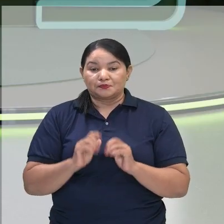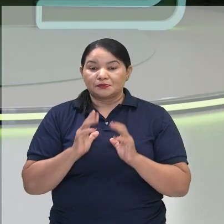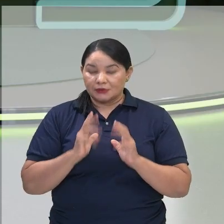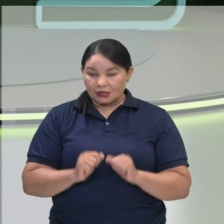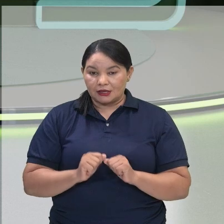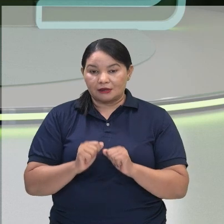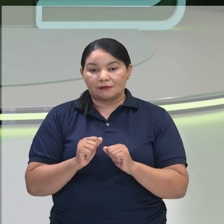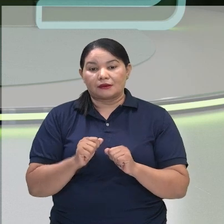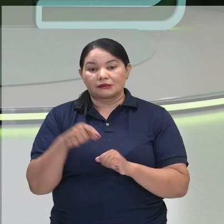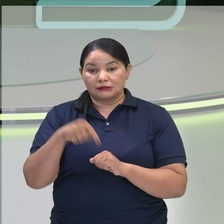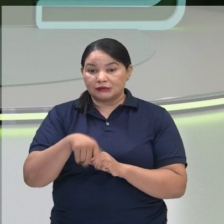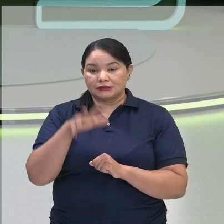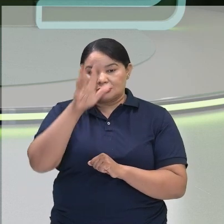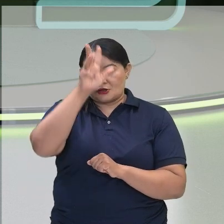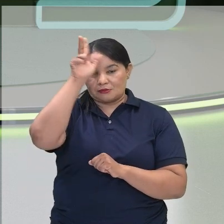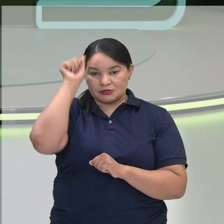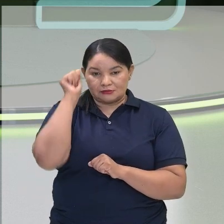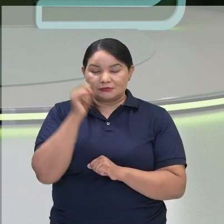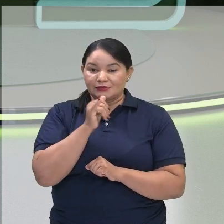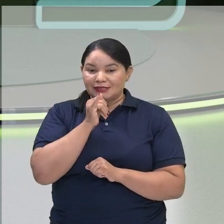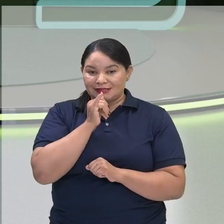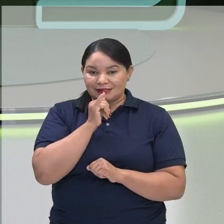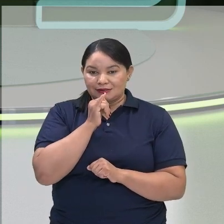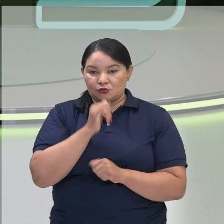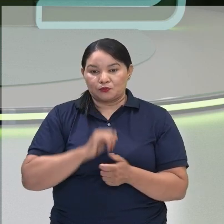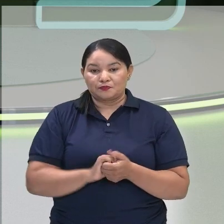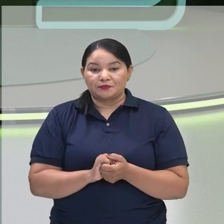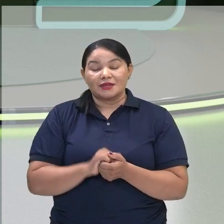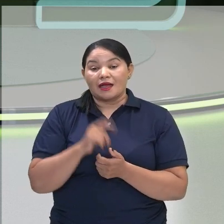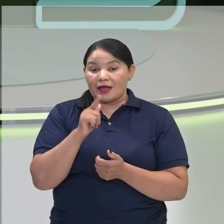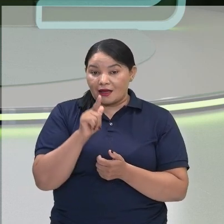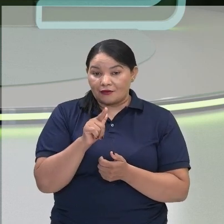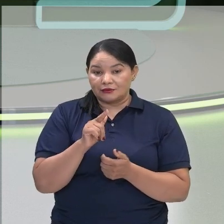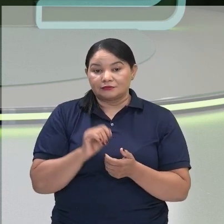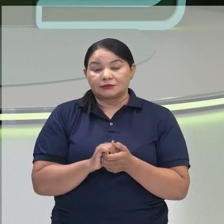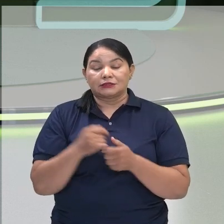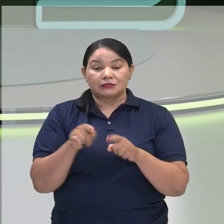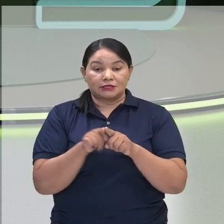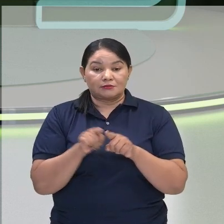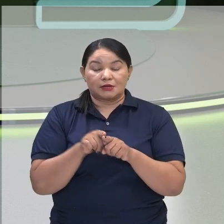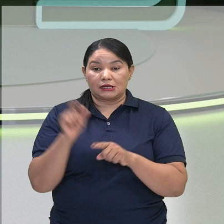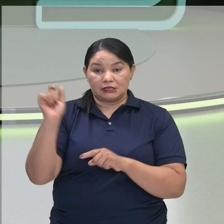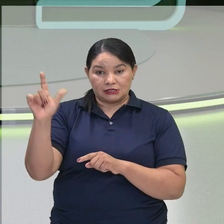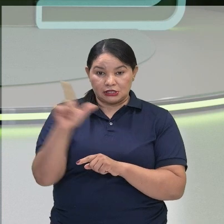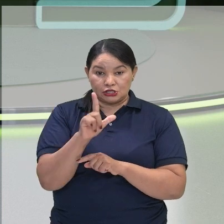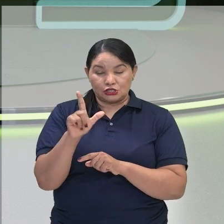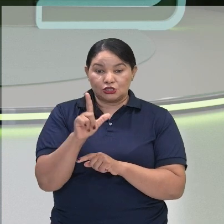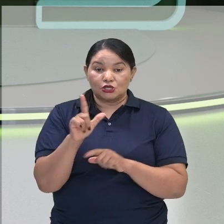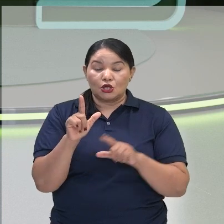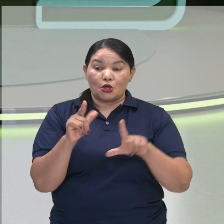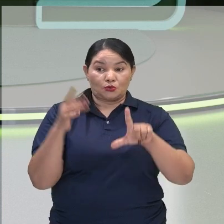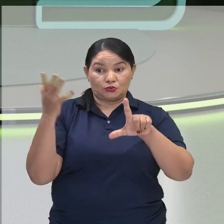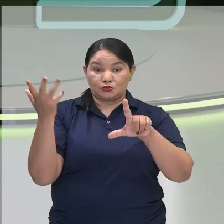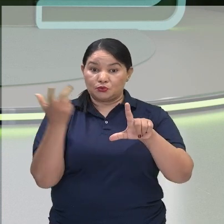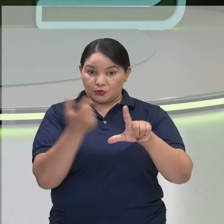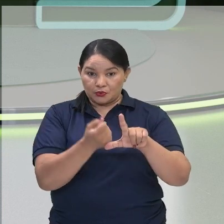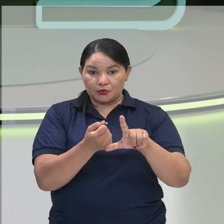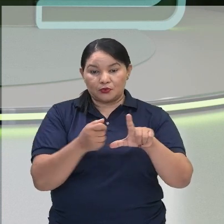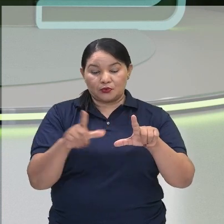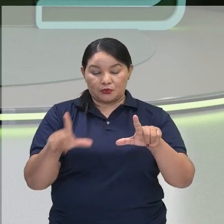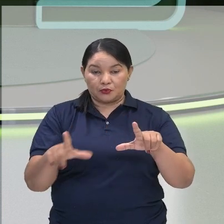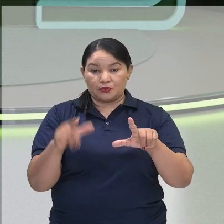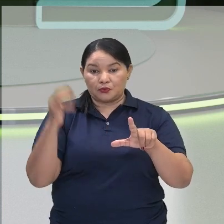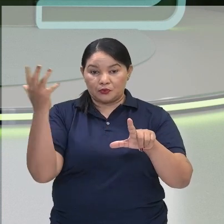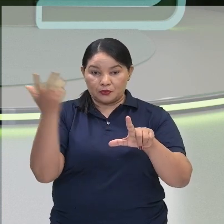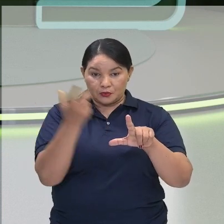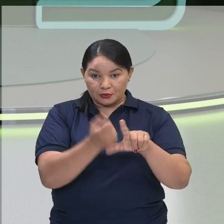no Amazonas, como, por exemplo, a água. E também a energia solar, né, gente, é uma opção de energia renovável e limpa. E